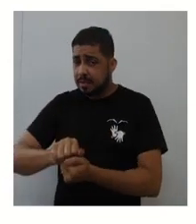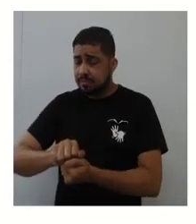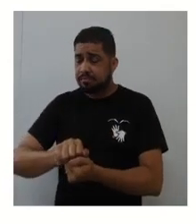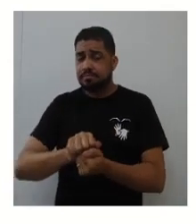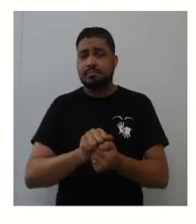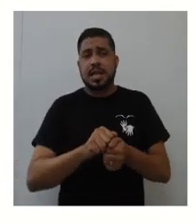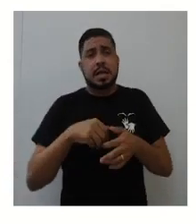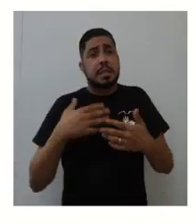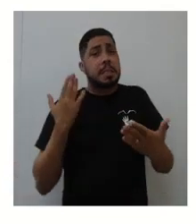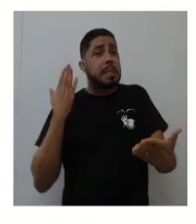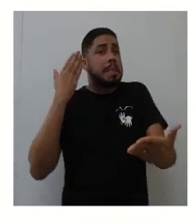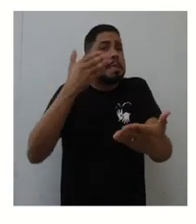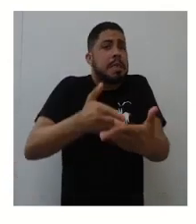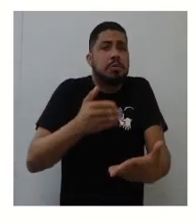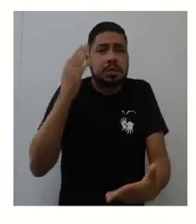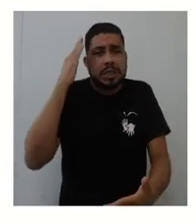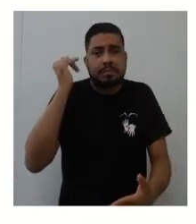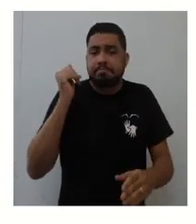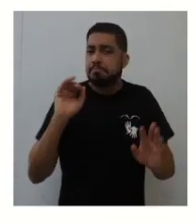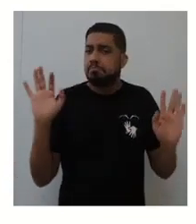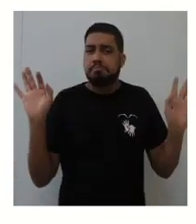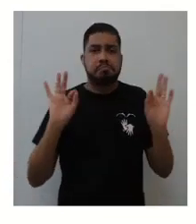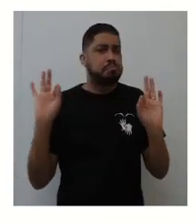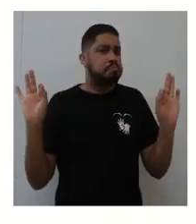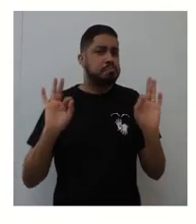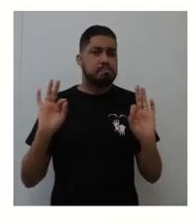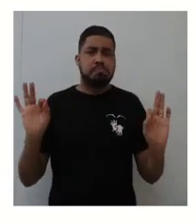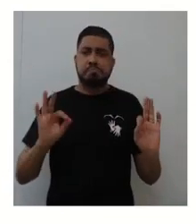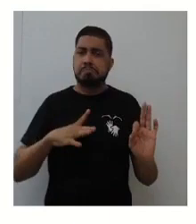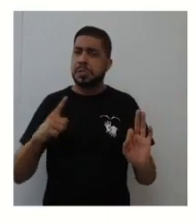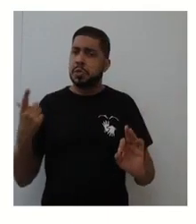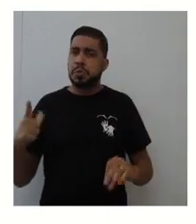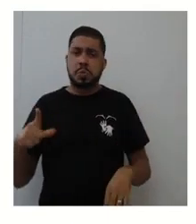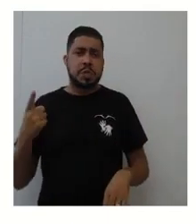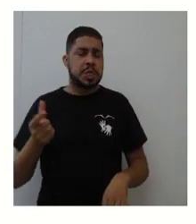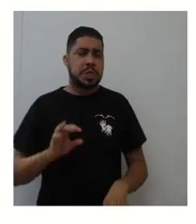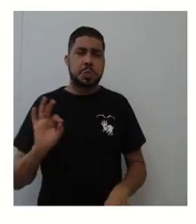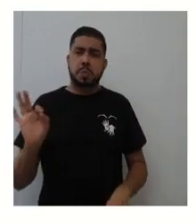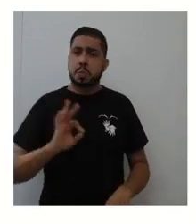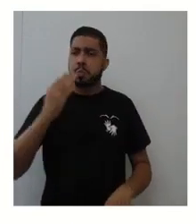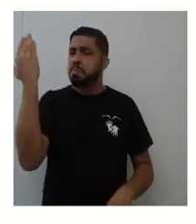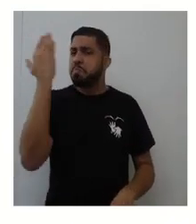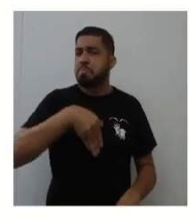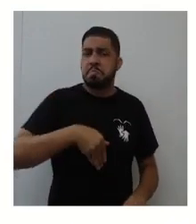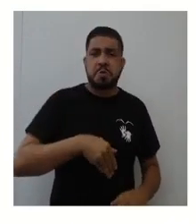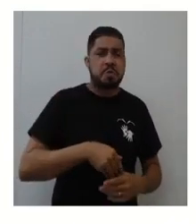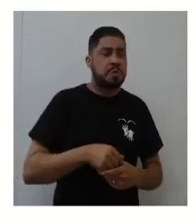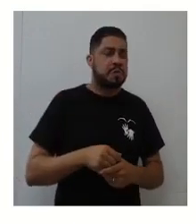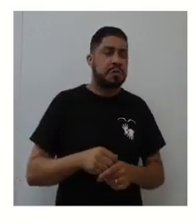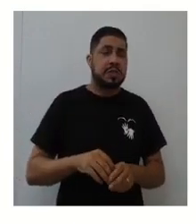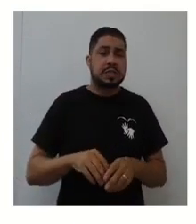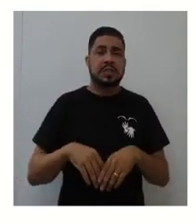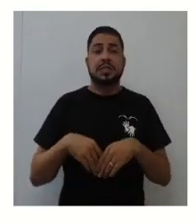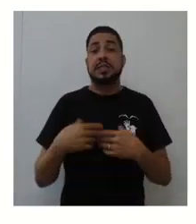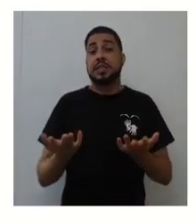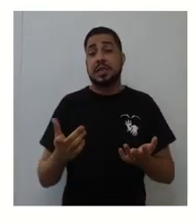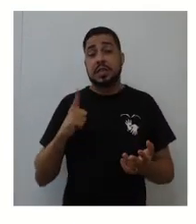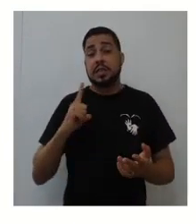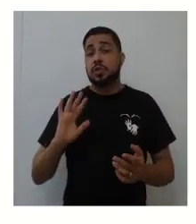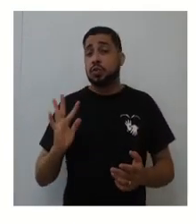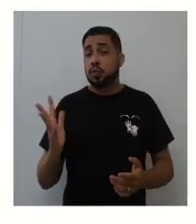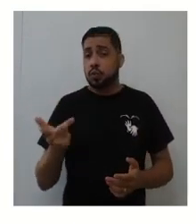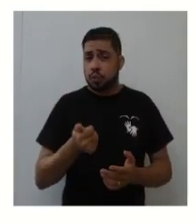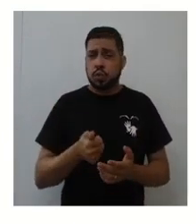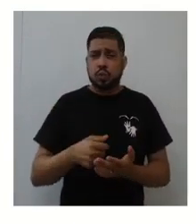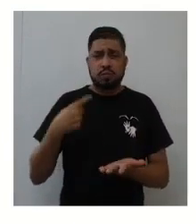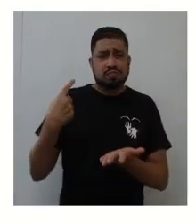se sabe, não. Não existe nenhuma evidência oficial, já que todos os casos